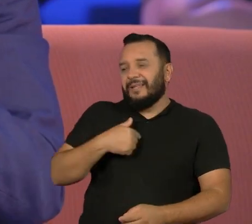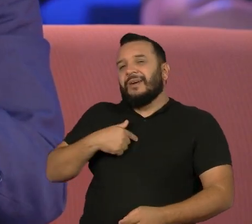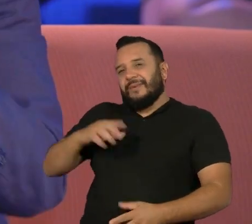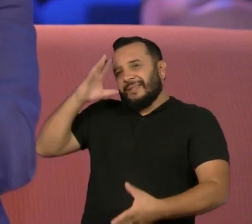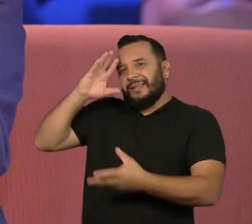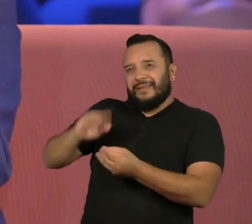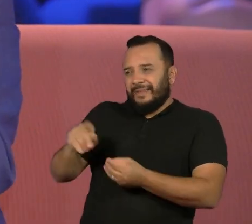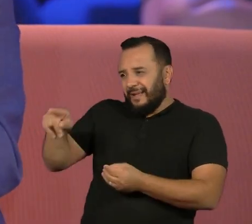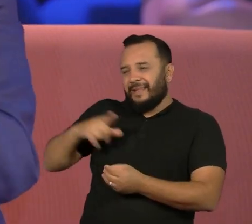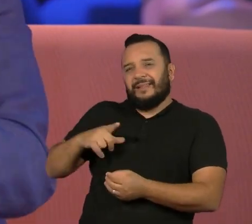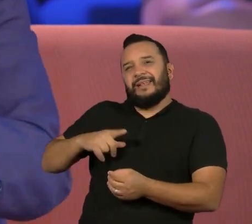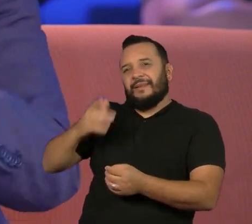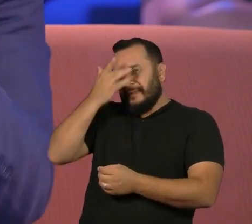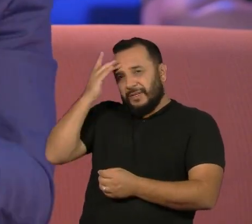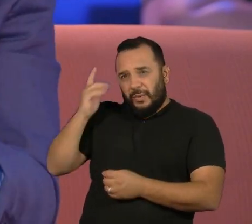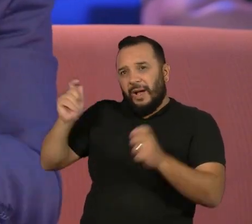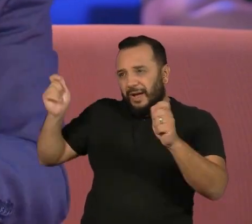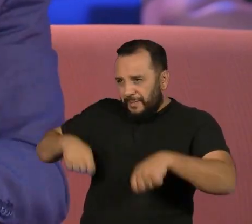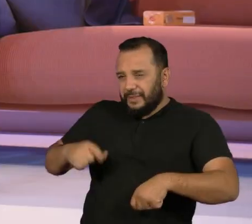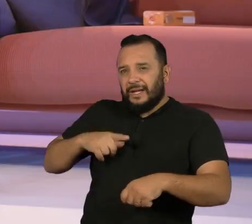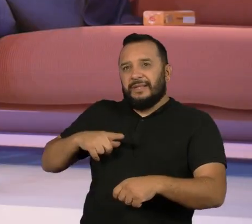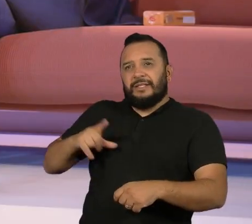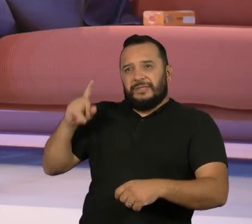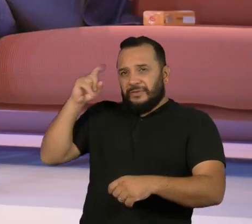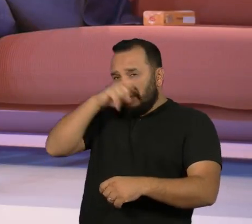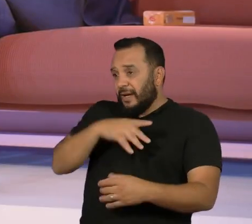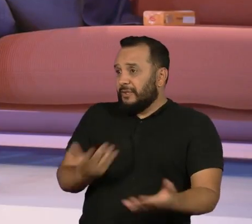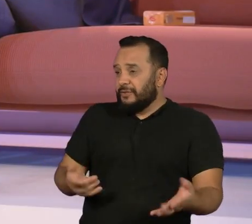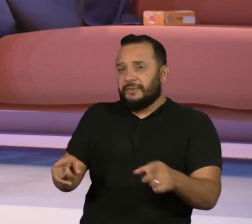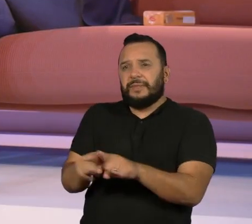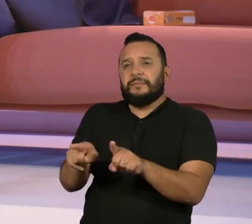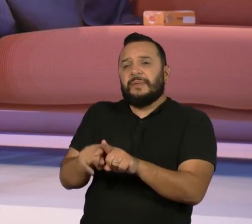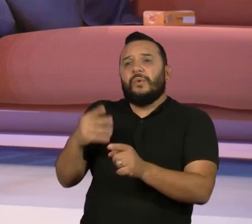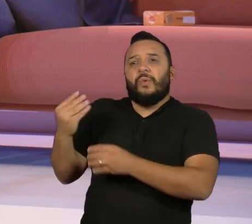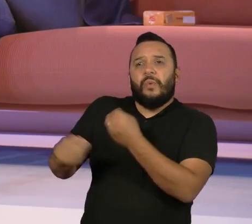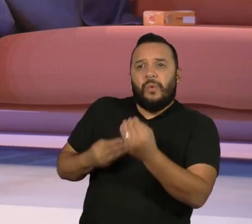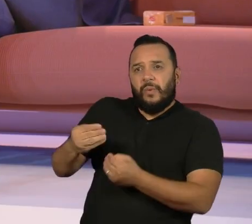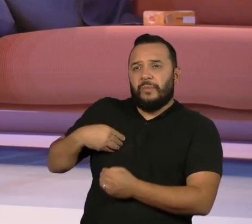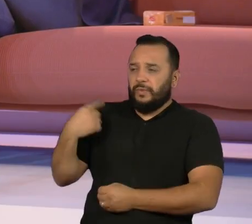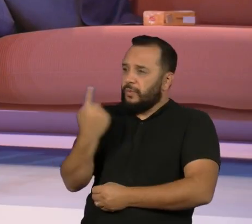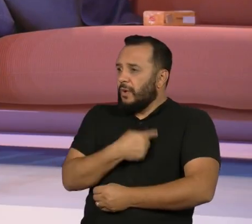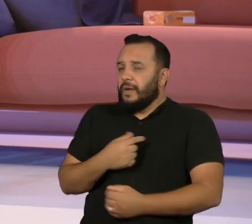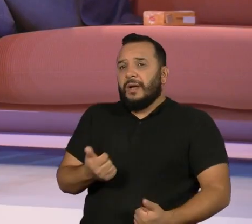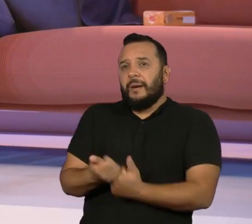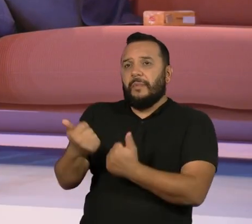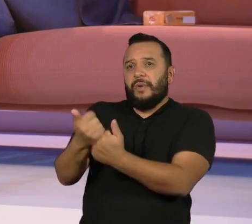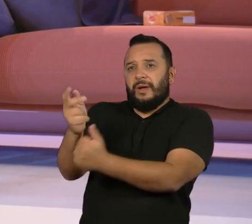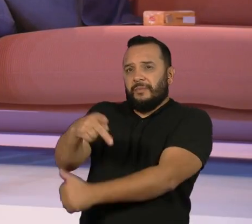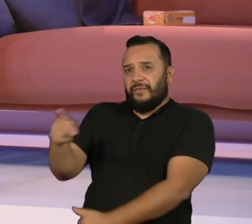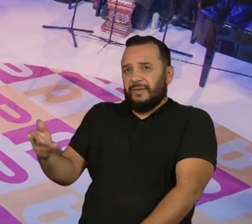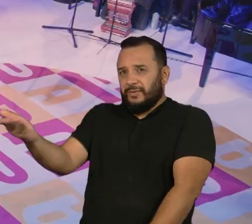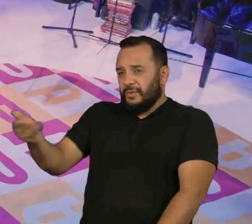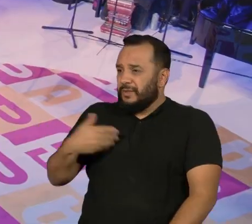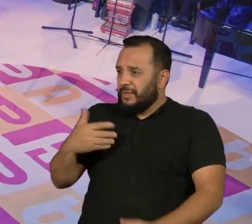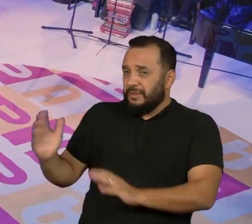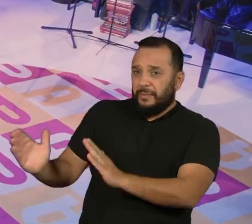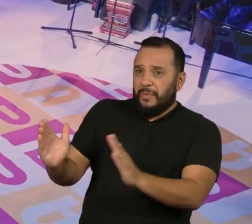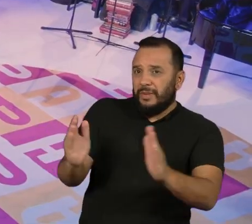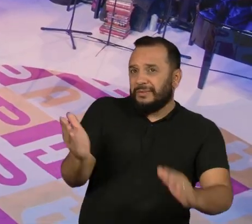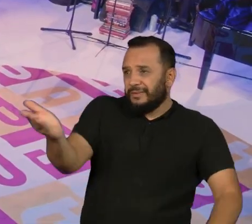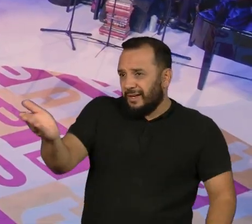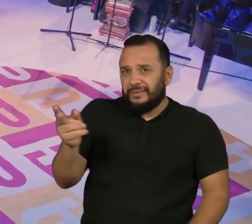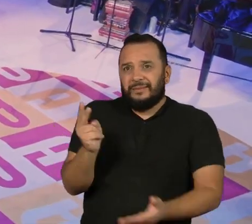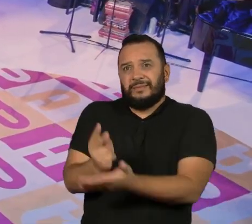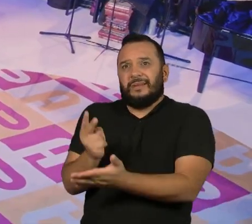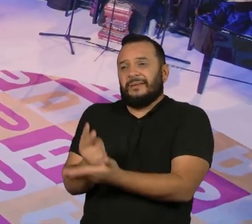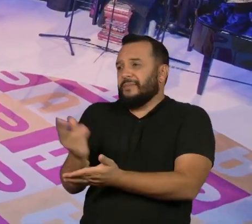suas capacidades, com as suas dificuldades e como que a gente consegue apoiar o professor nesse processo